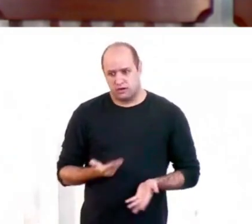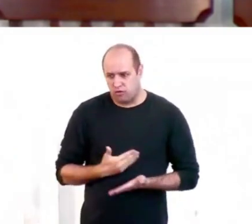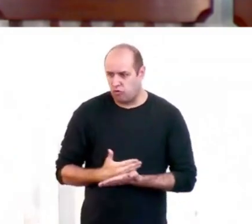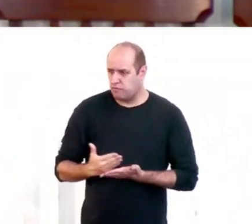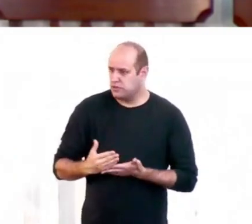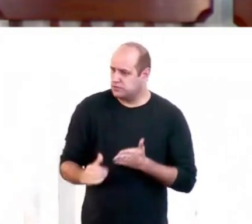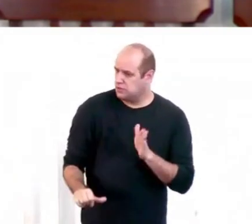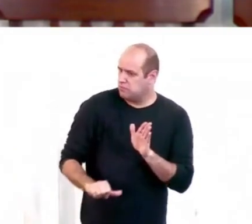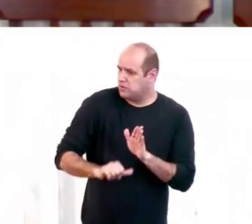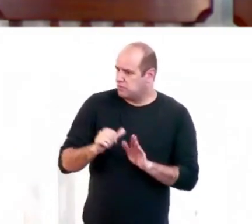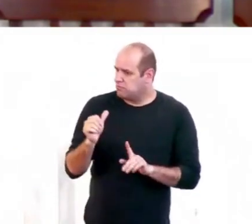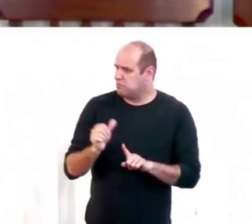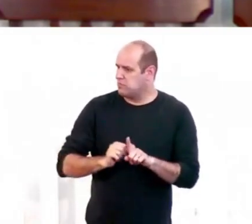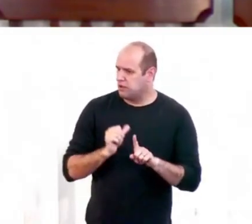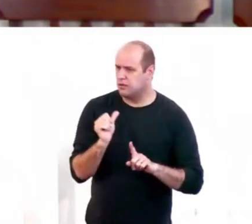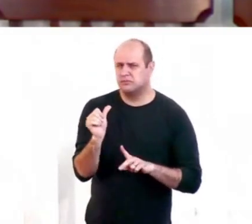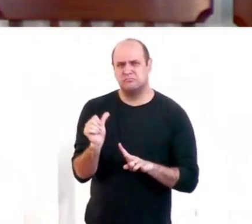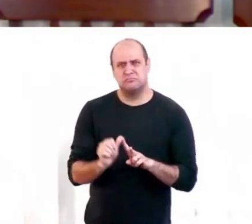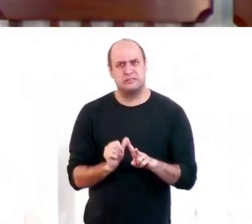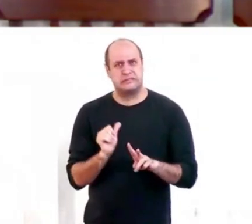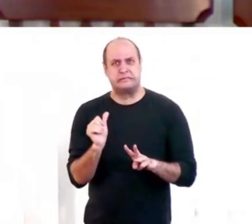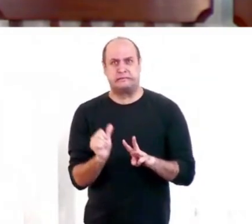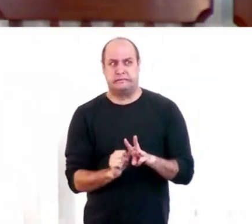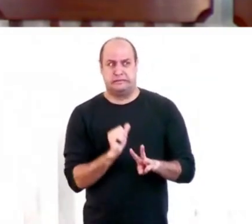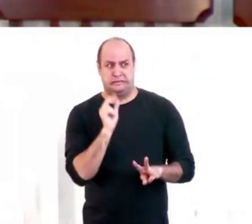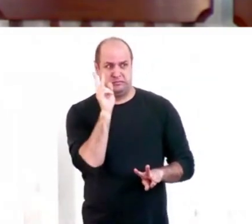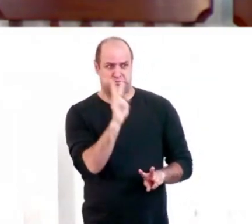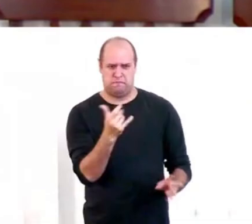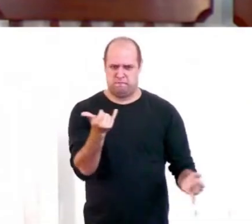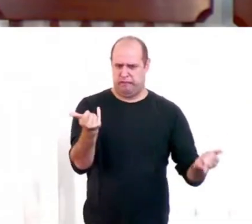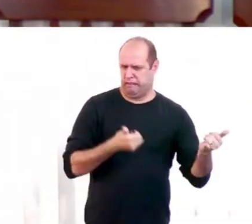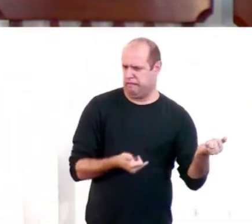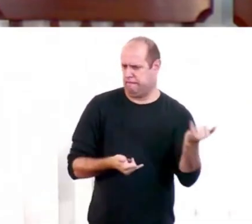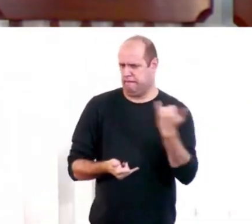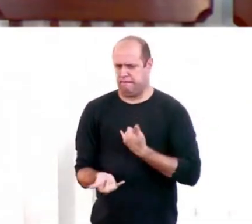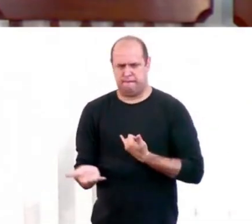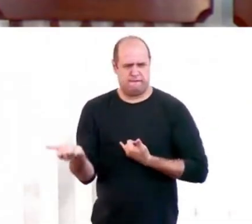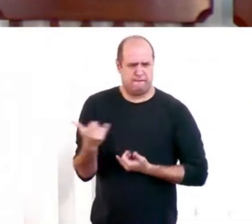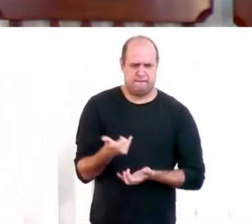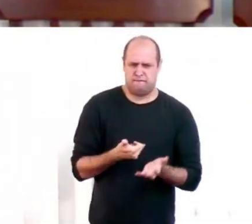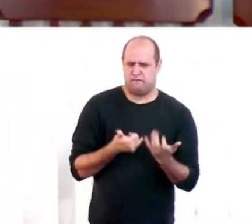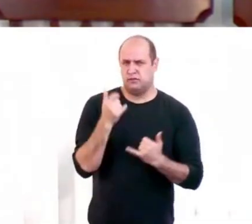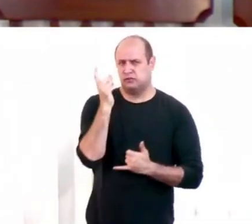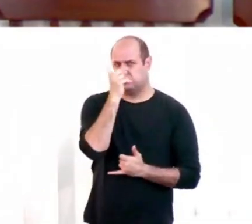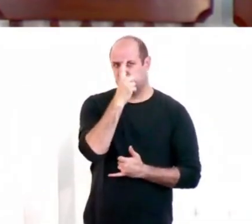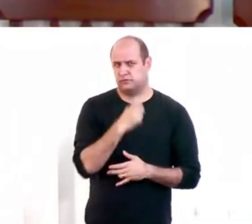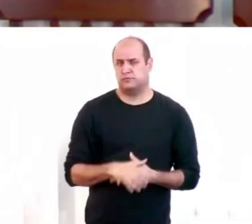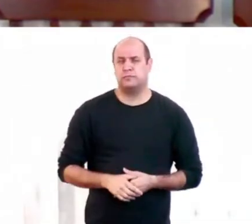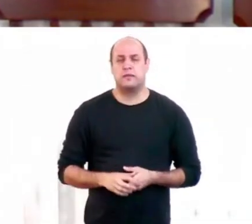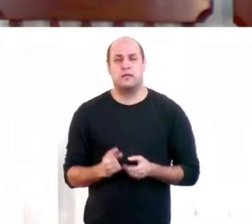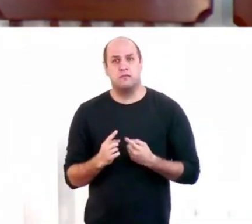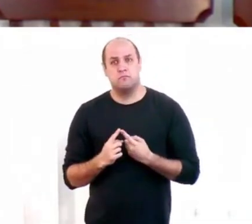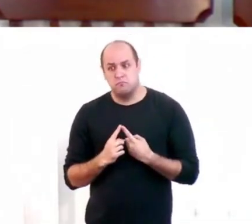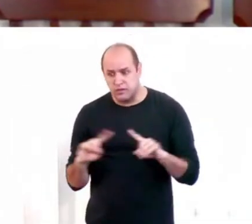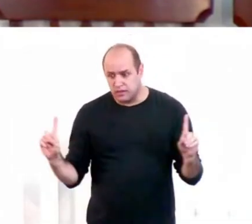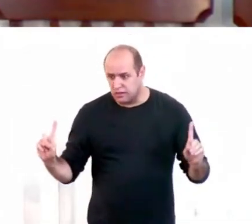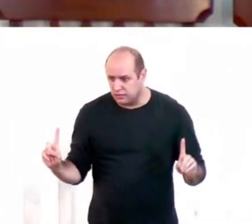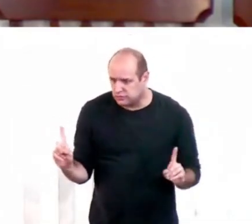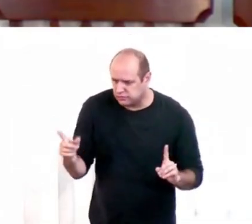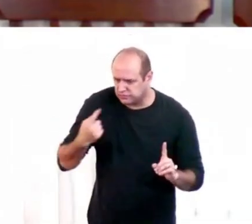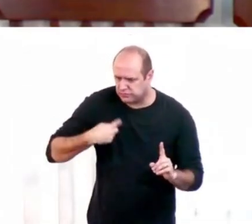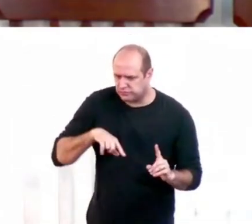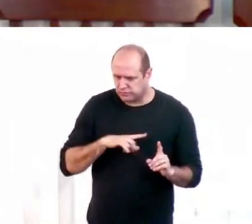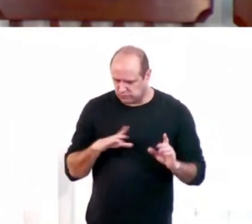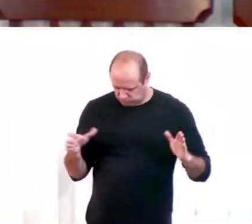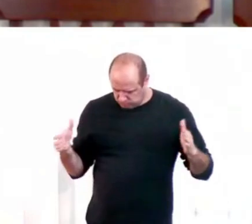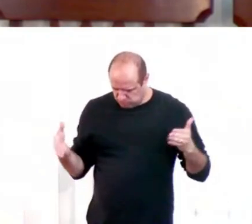primeiros meses começamos a descobrir como seria. Mas foi em meio a esses dados, essa